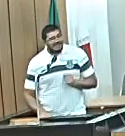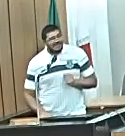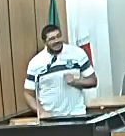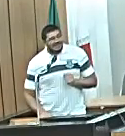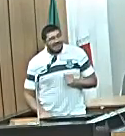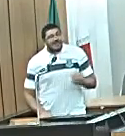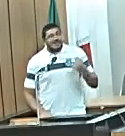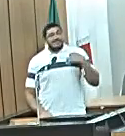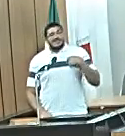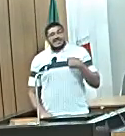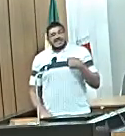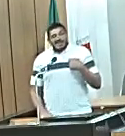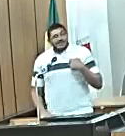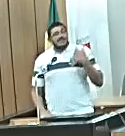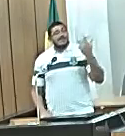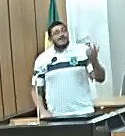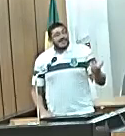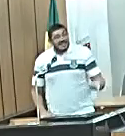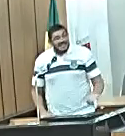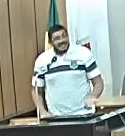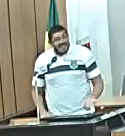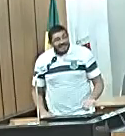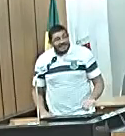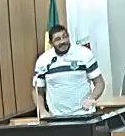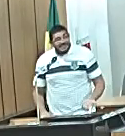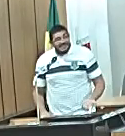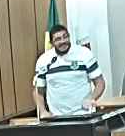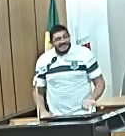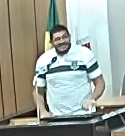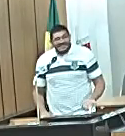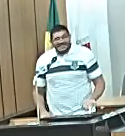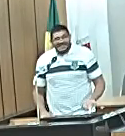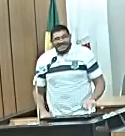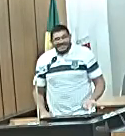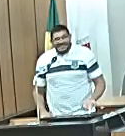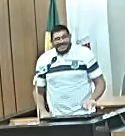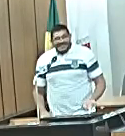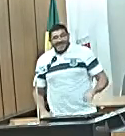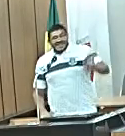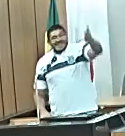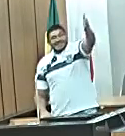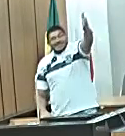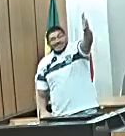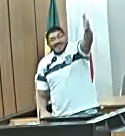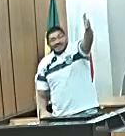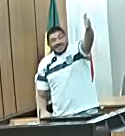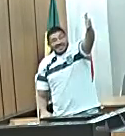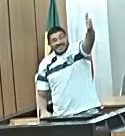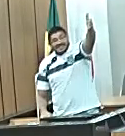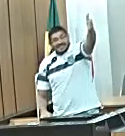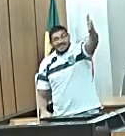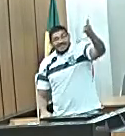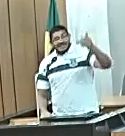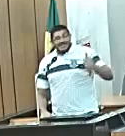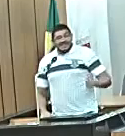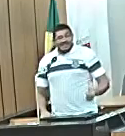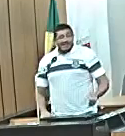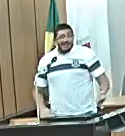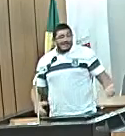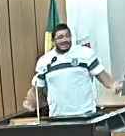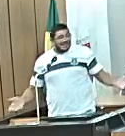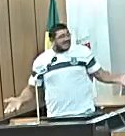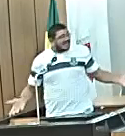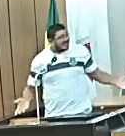máximo para nos apresentarmos em cumprir 37 hora lato liberto 35 anos